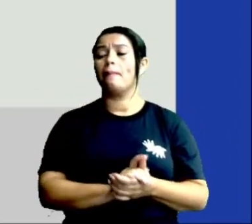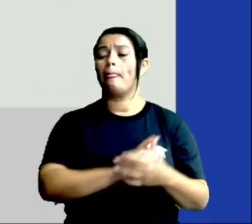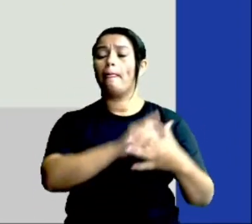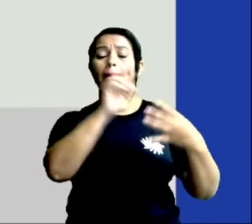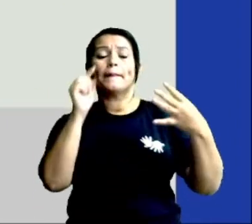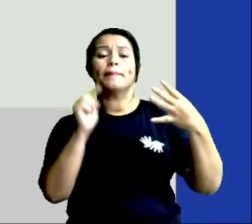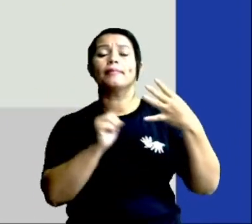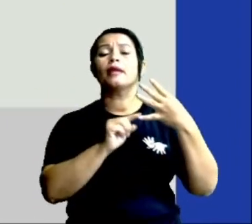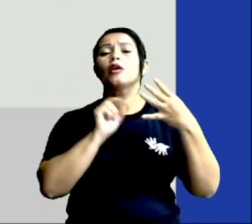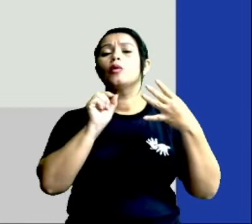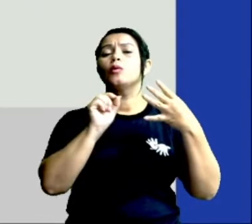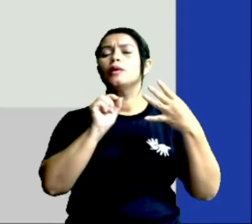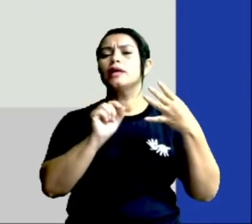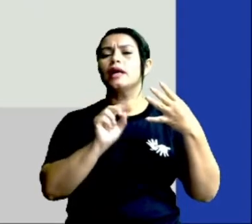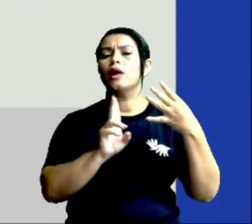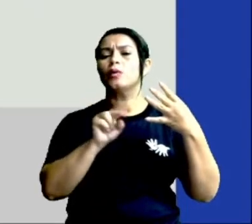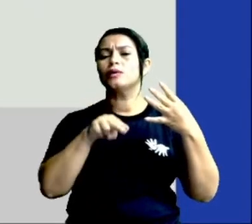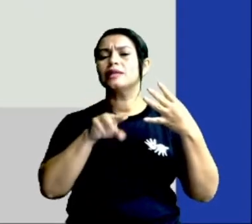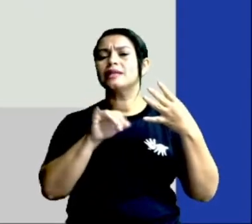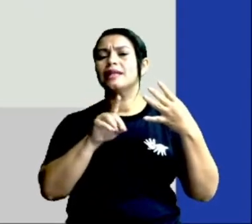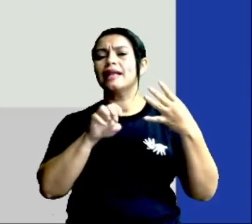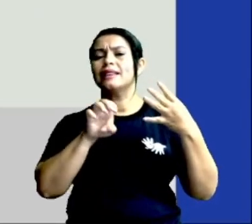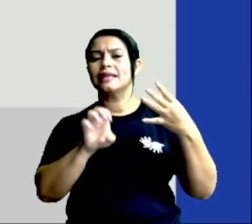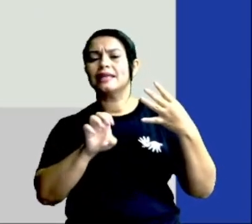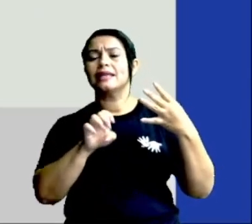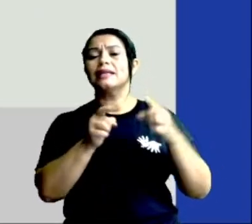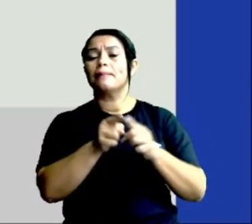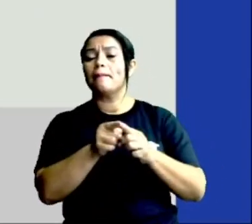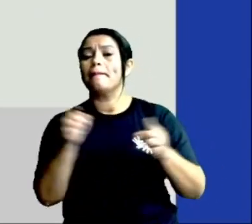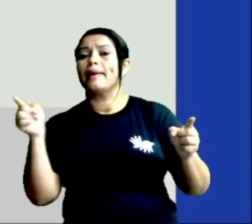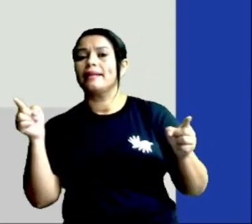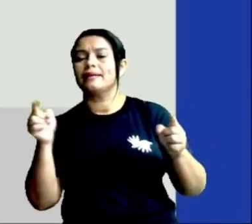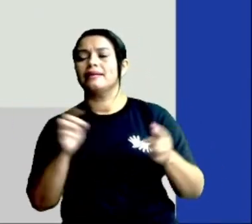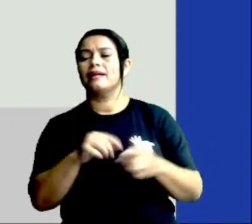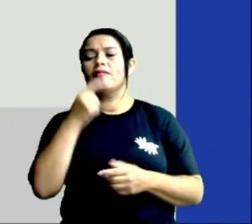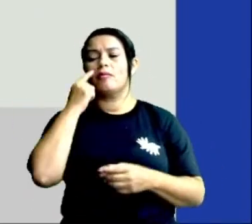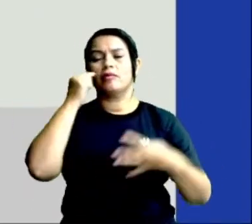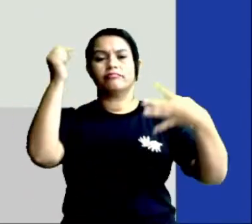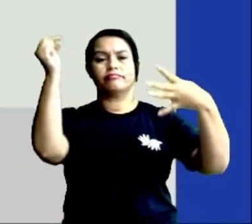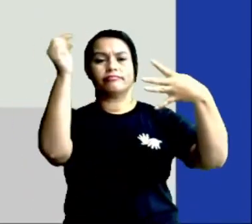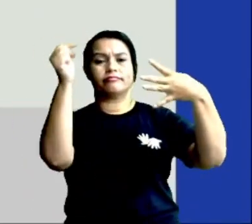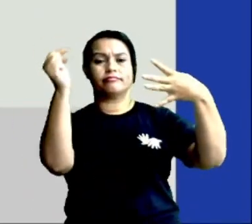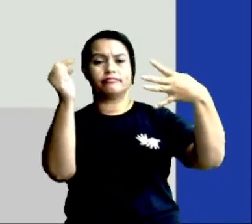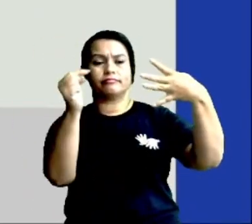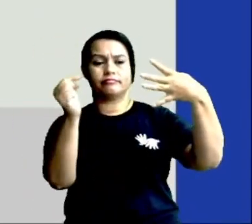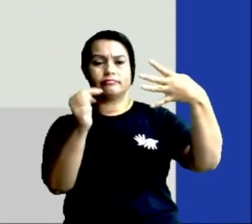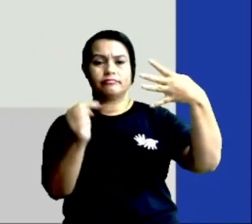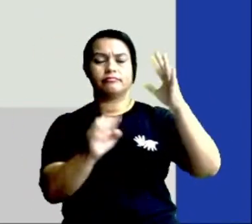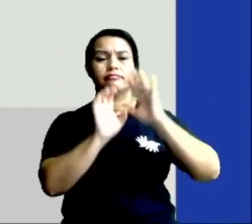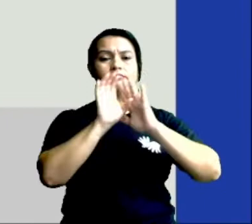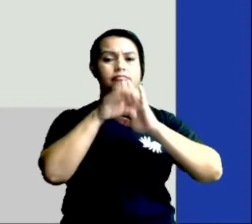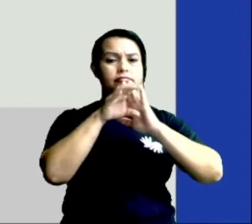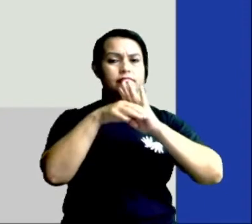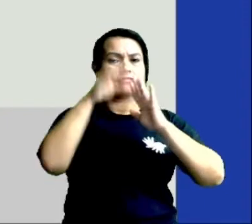o que é unidade de medida. Então, são esses 4 conceitos que